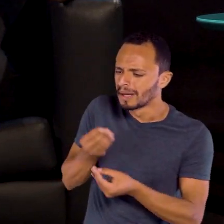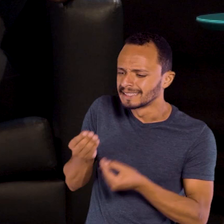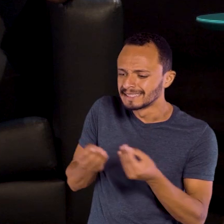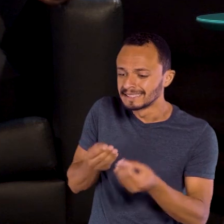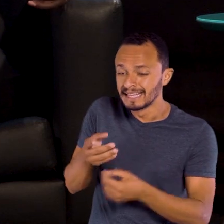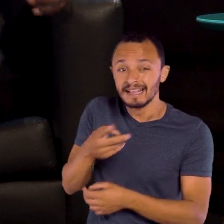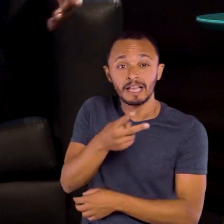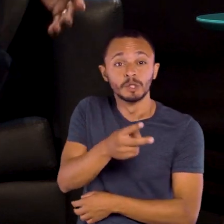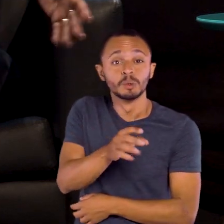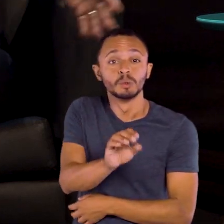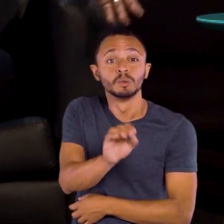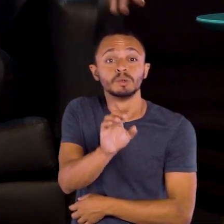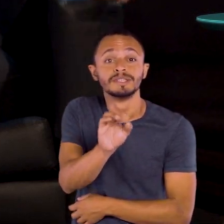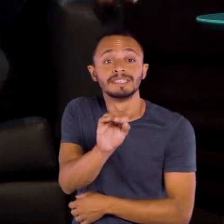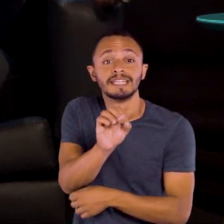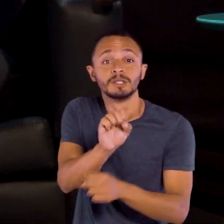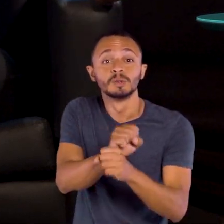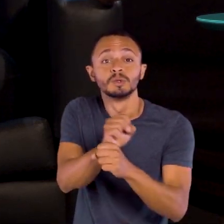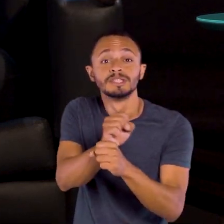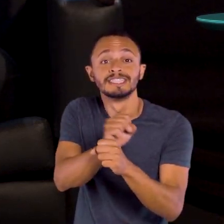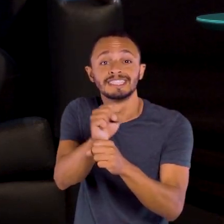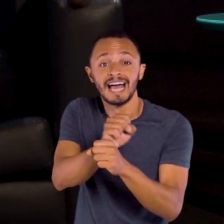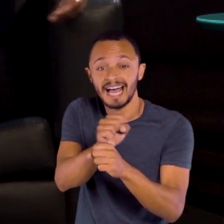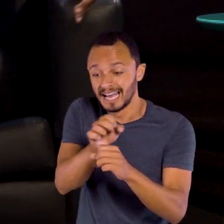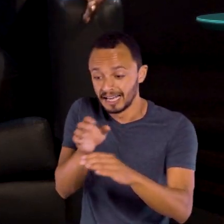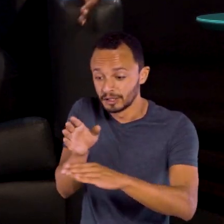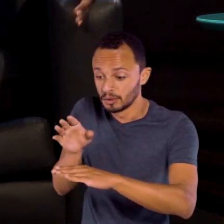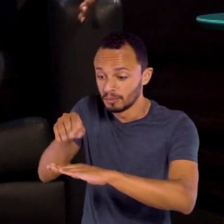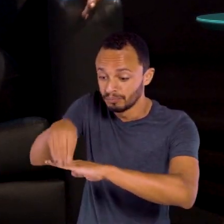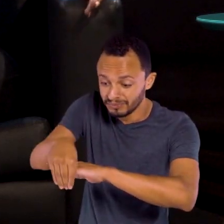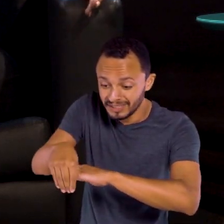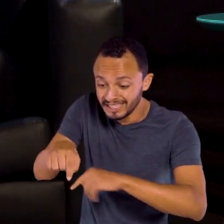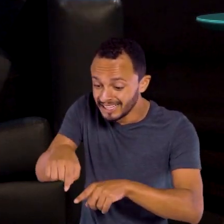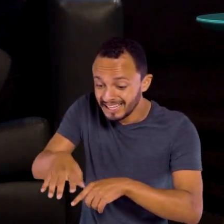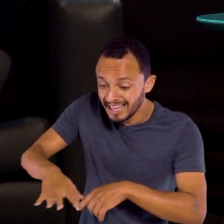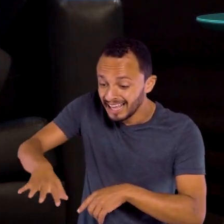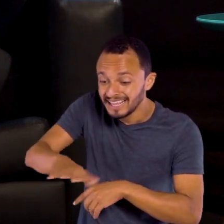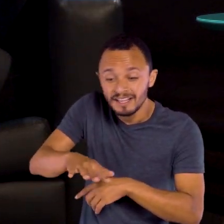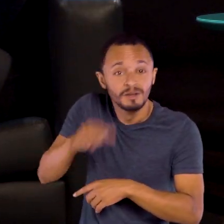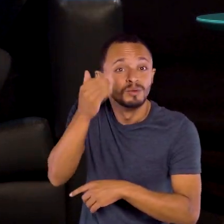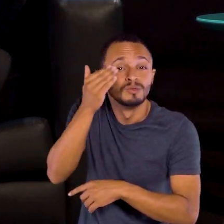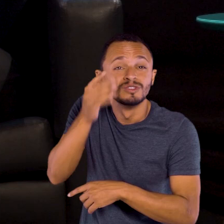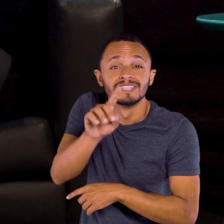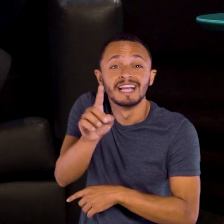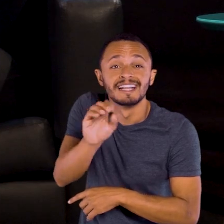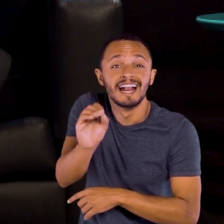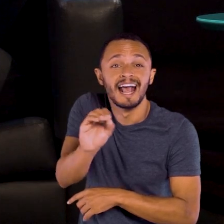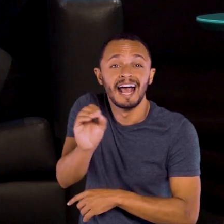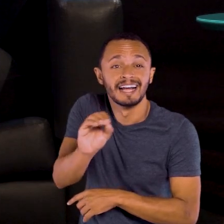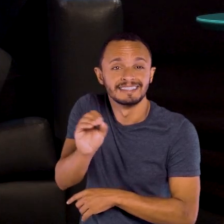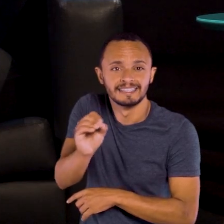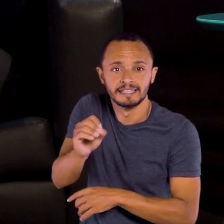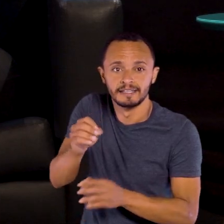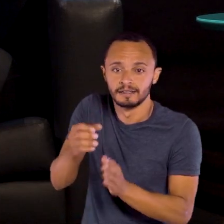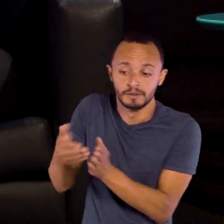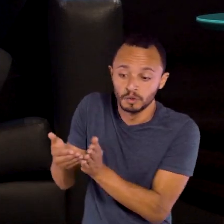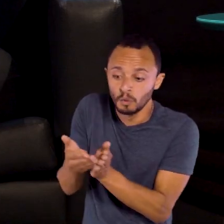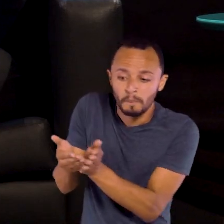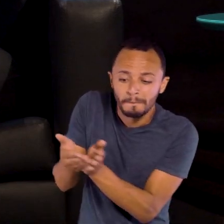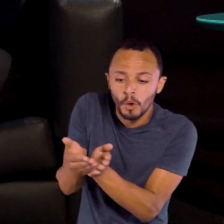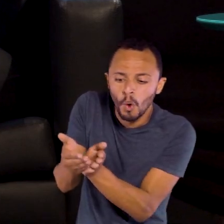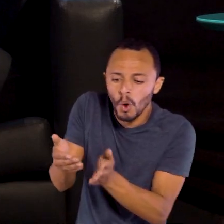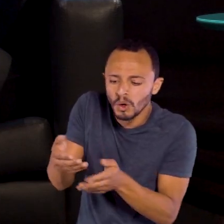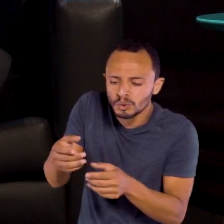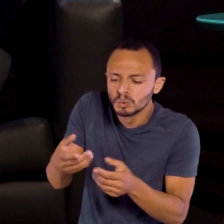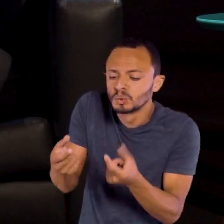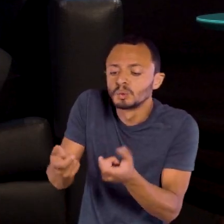assim, né? A gente tem há 200 anos isso aqui embaixo, e como é que a gente não sabe nada sobre isso? Então, fiquei muito fascinada com essa